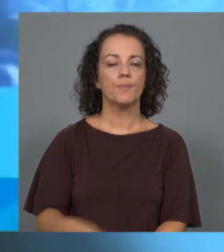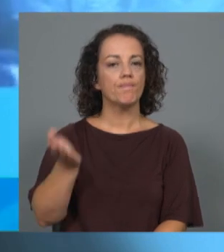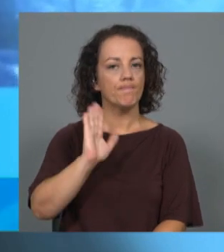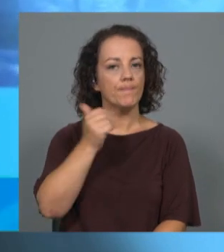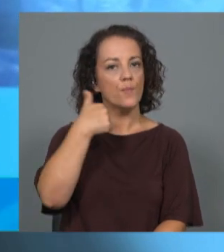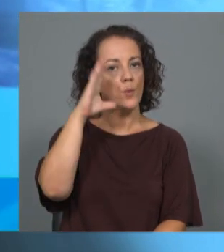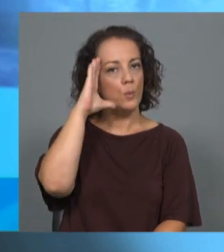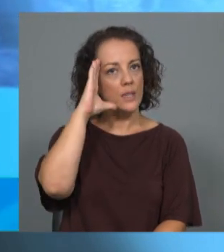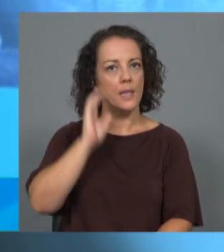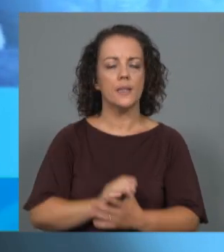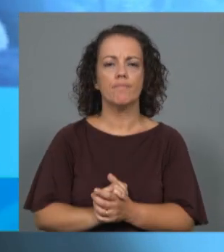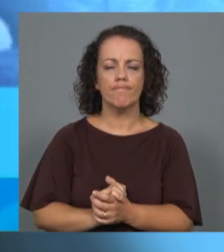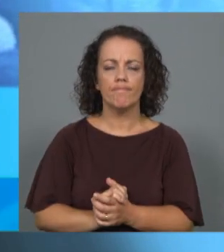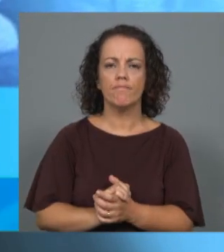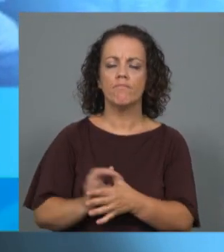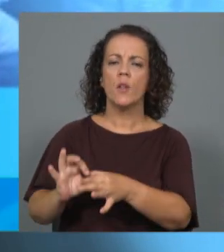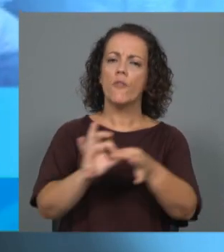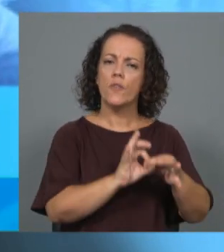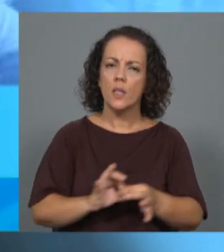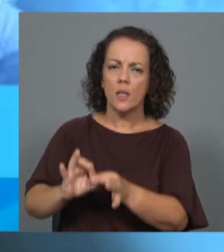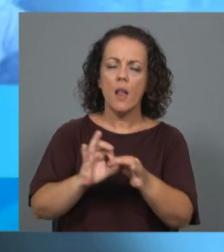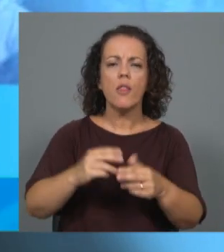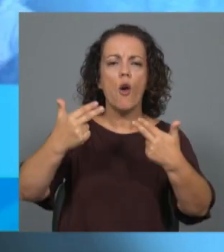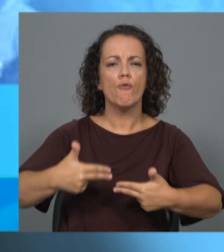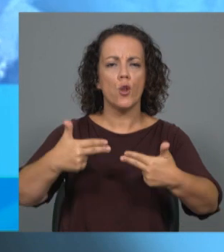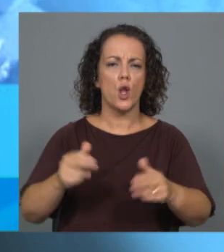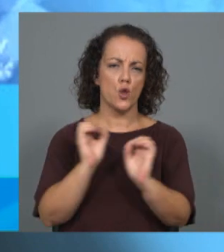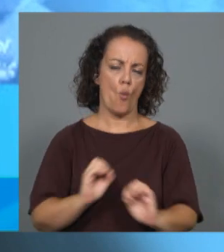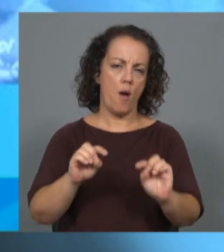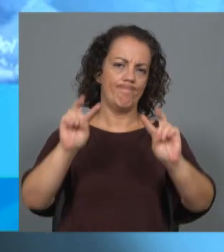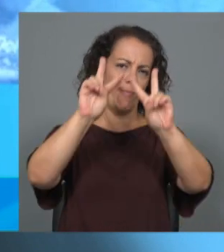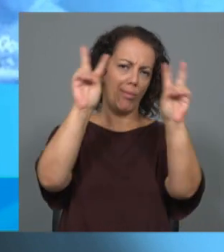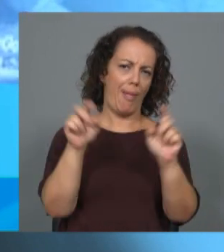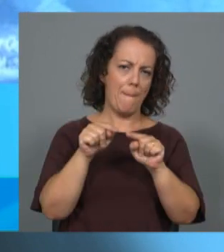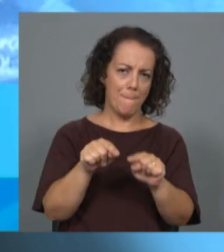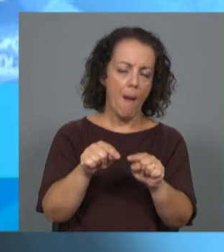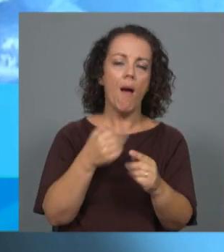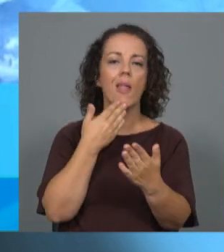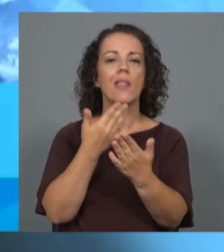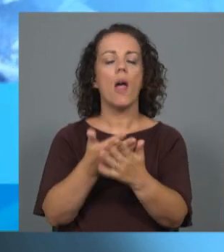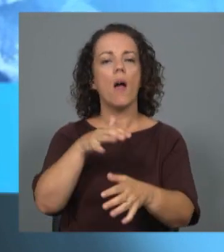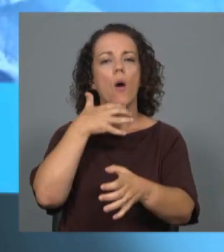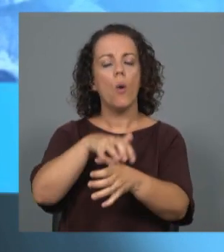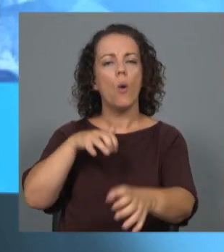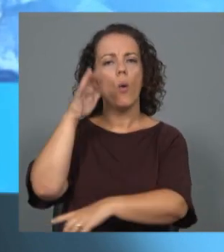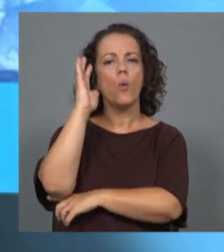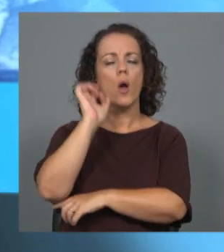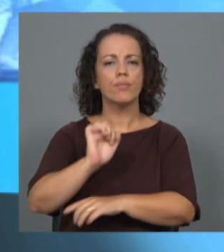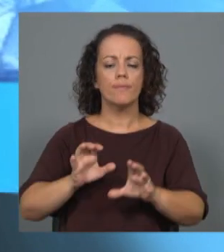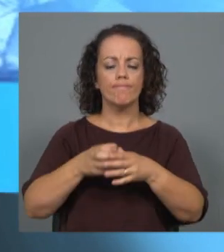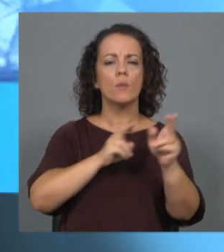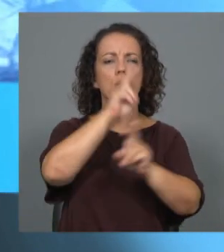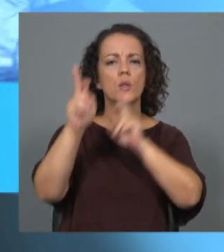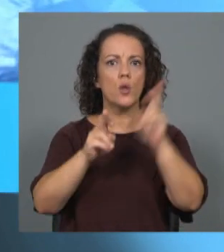Olá, boa tarde. Fraternidade sem fronteiras. A expressão é tema para o Congresso Missionário que terá lugar em